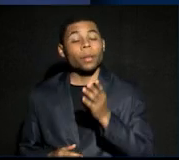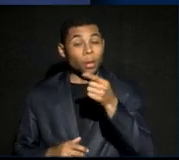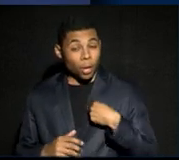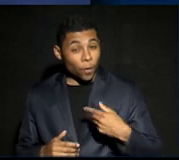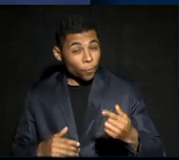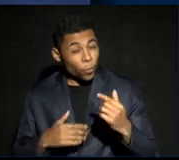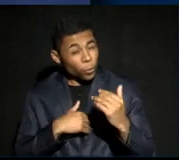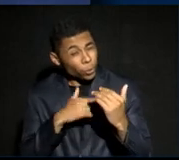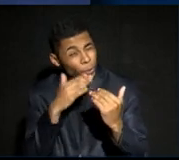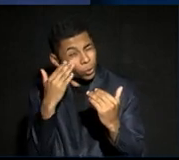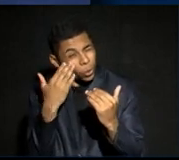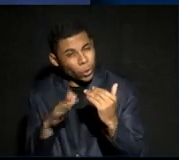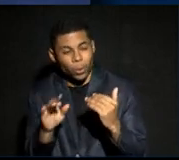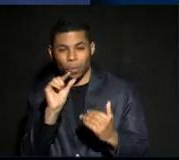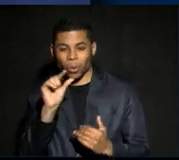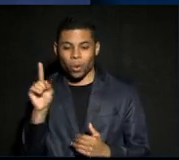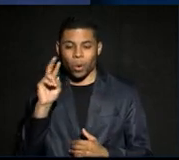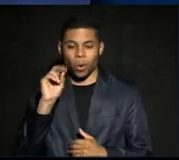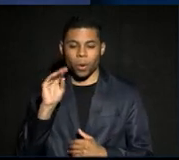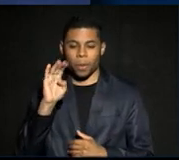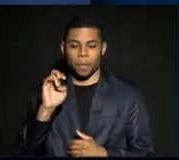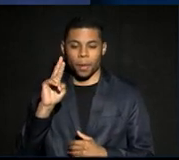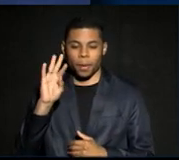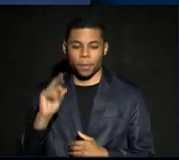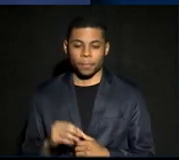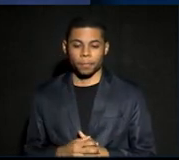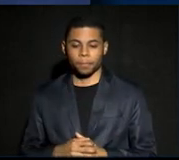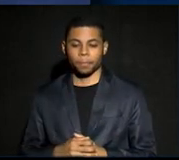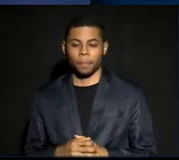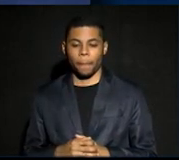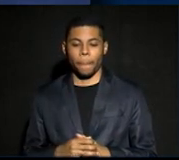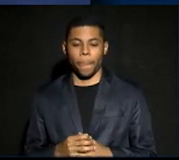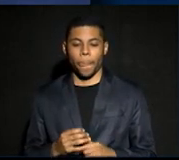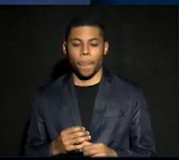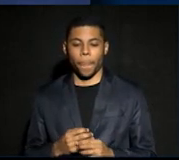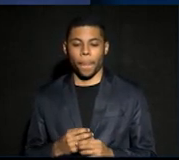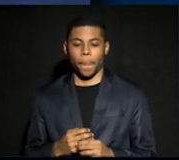Aqui eu vou discordar um pouquinho do Roberto.